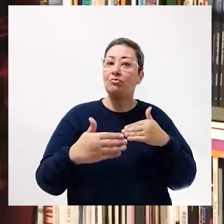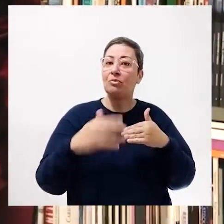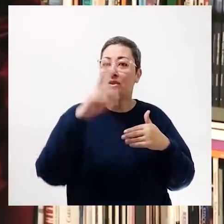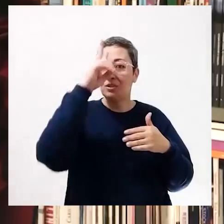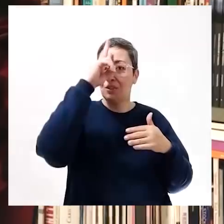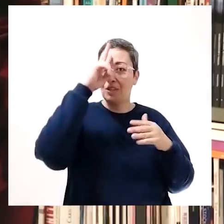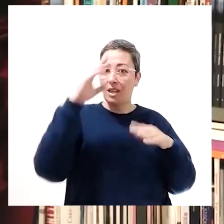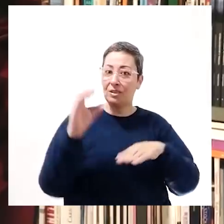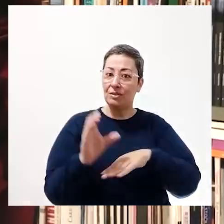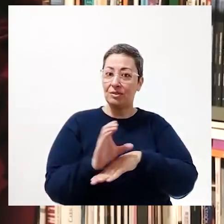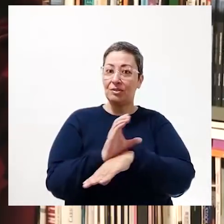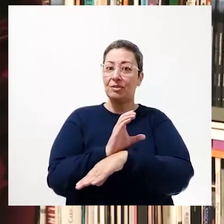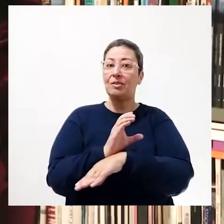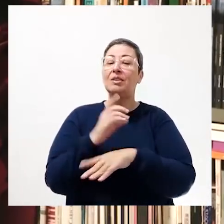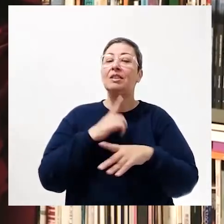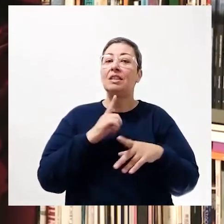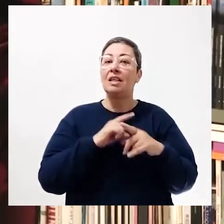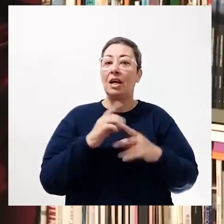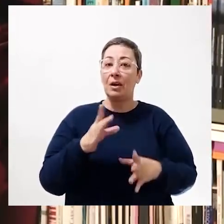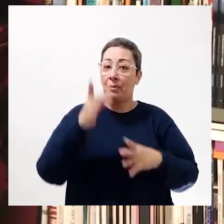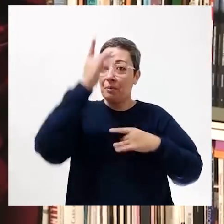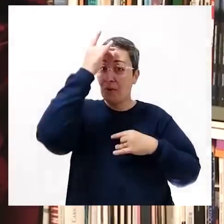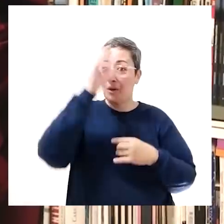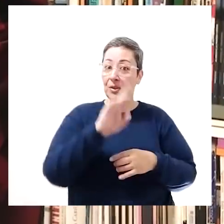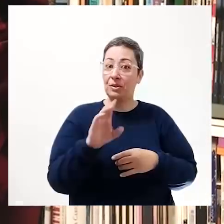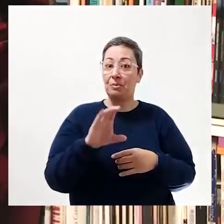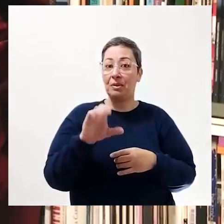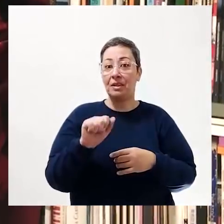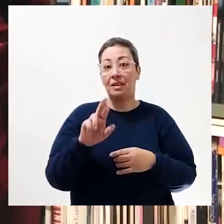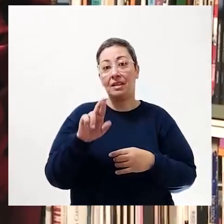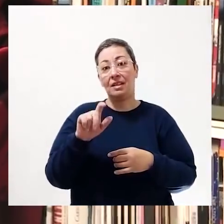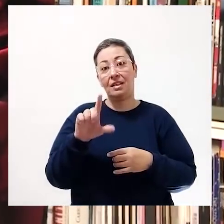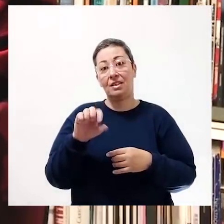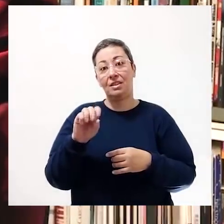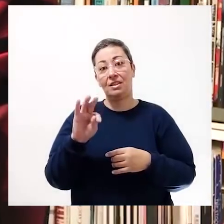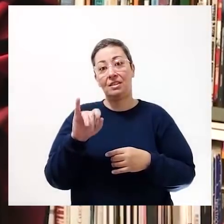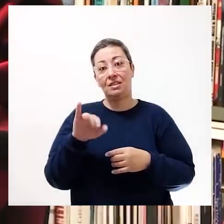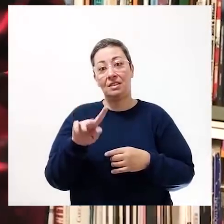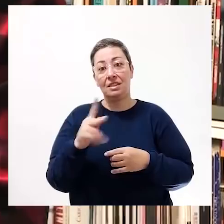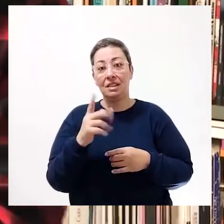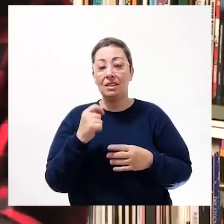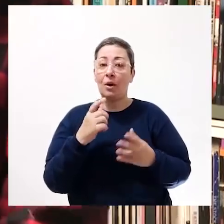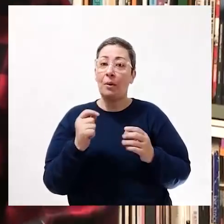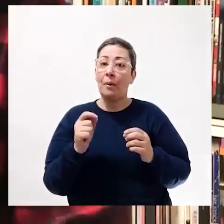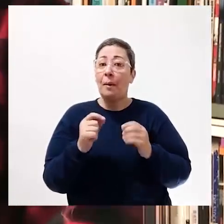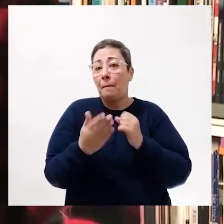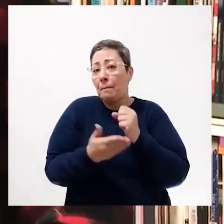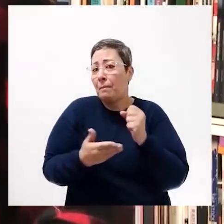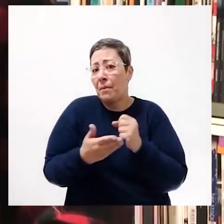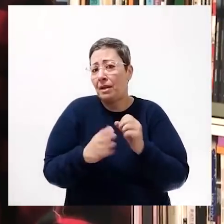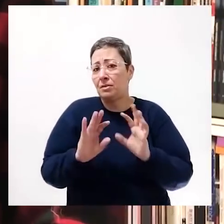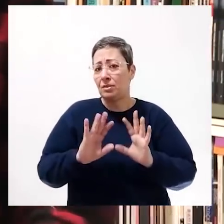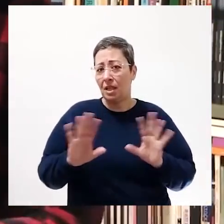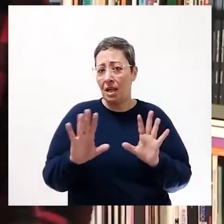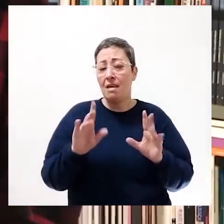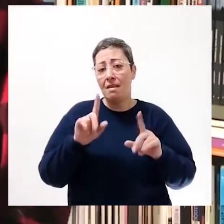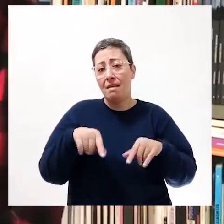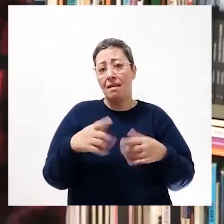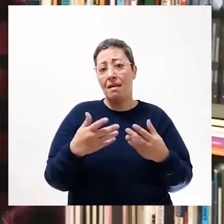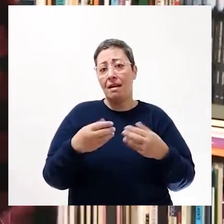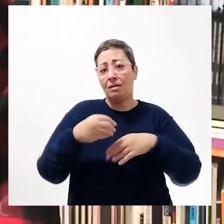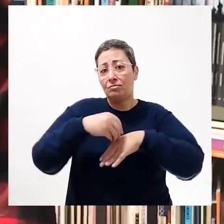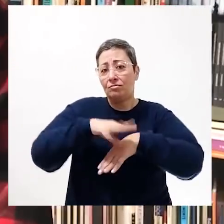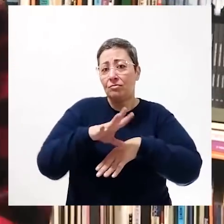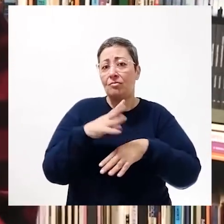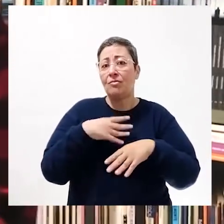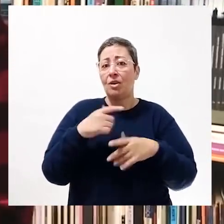historinhas completas da personagem chamada Carlotinha. Então, basicamente, gente, é